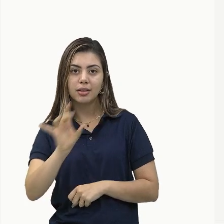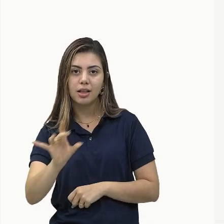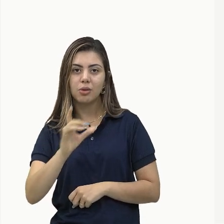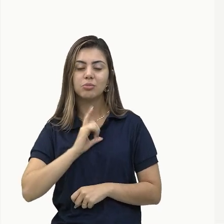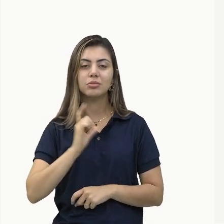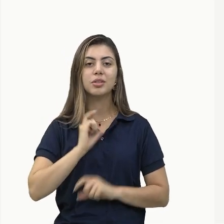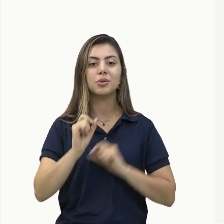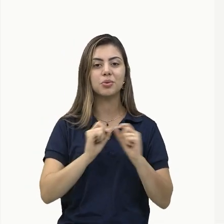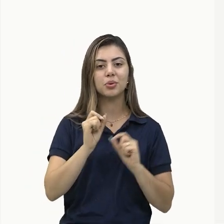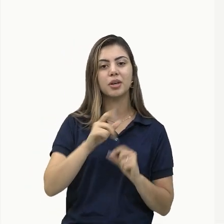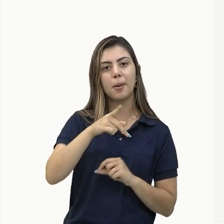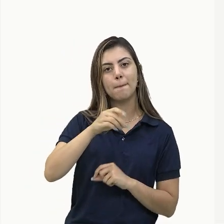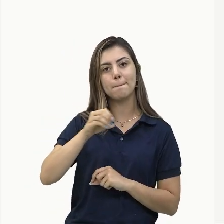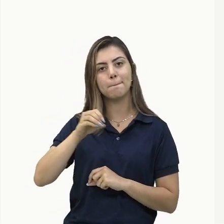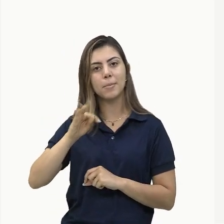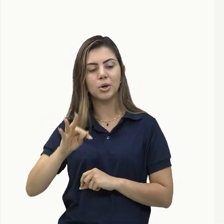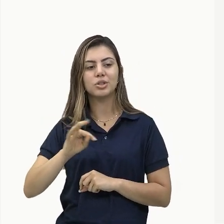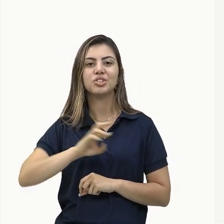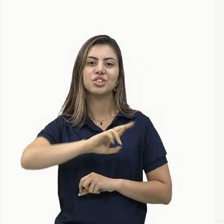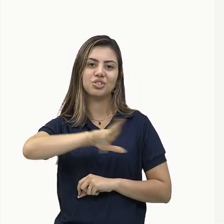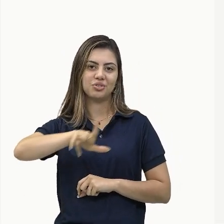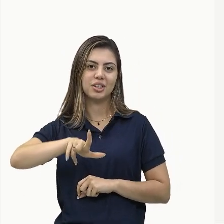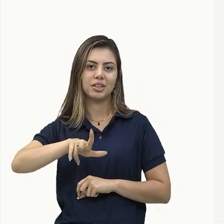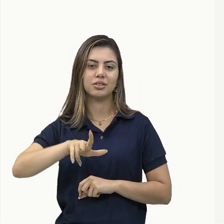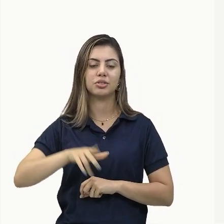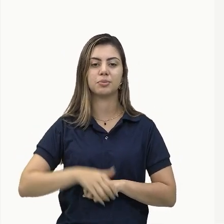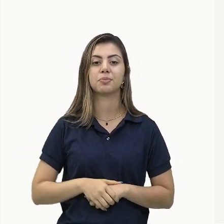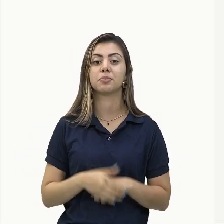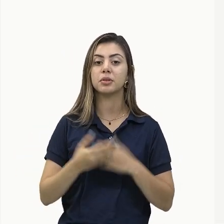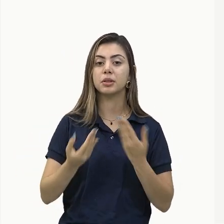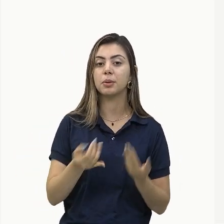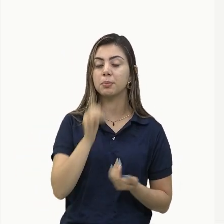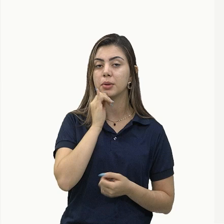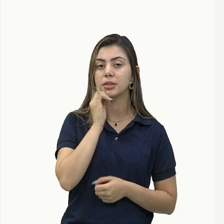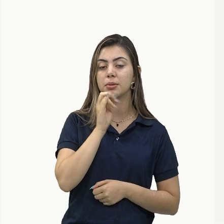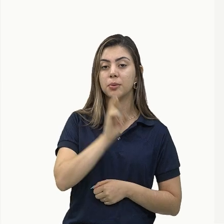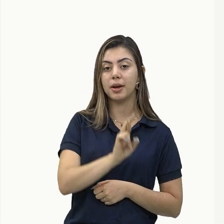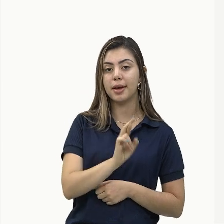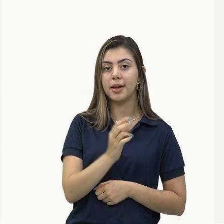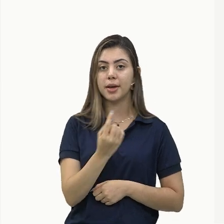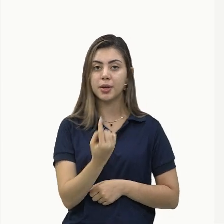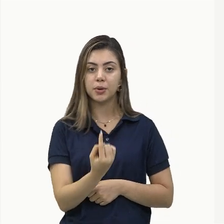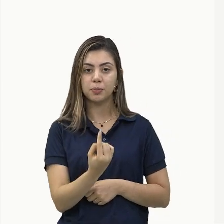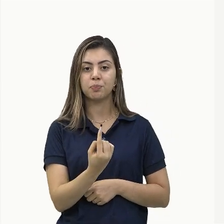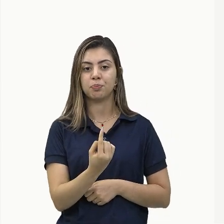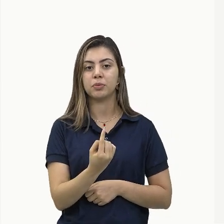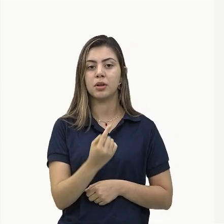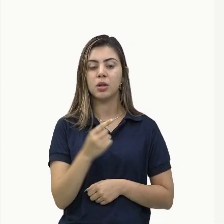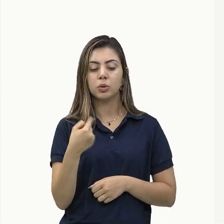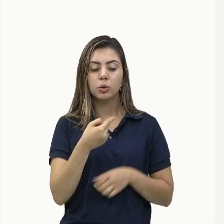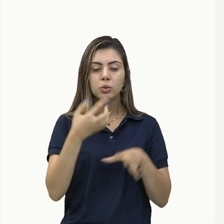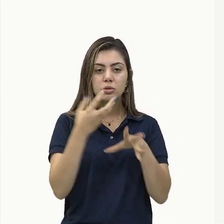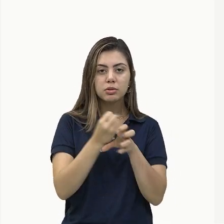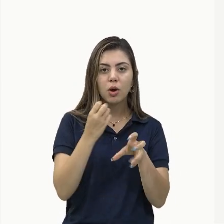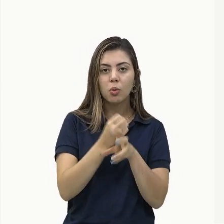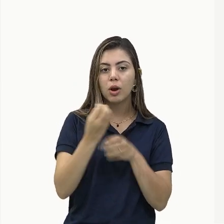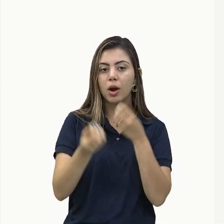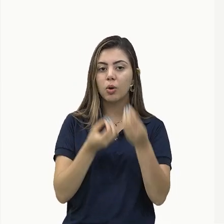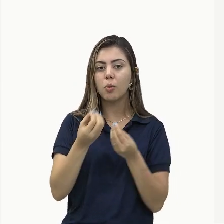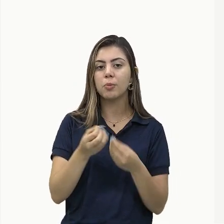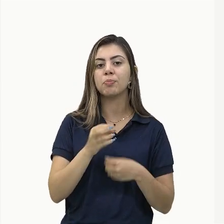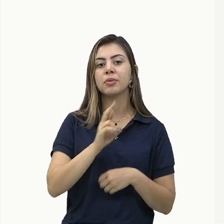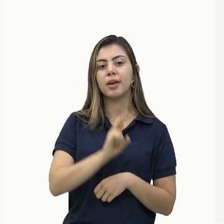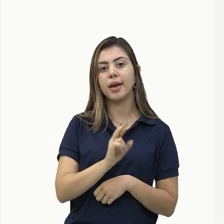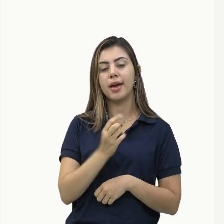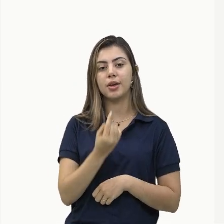potência dissipada diferente. Então, a resistência R1, por exemplo, para mim calcular a potência dela, é R1 vezes I ao